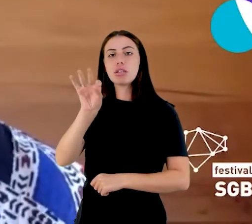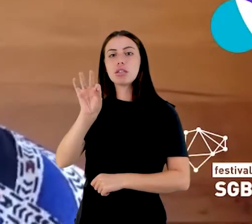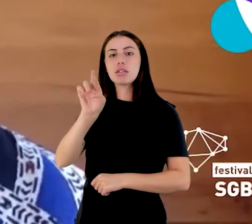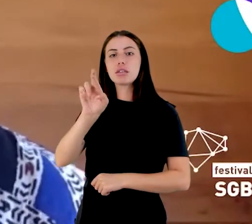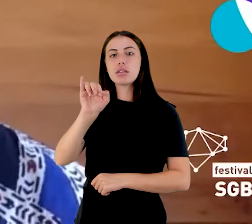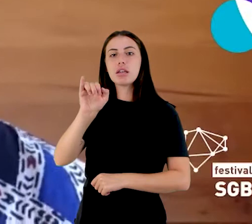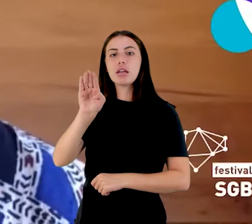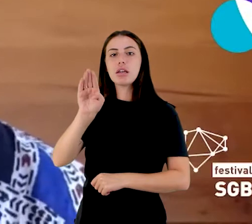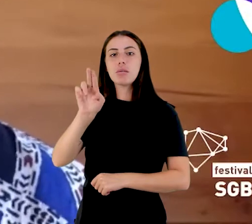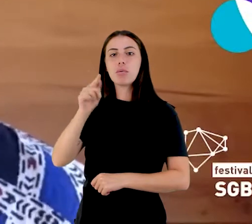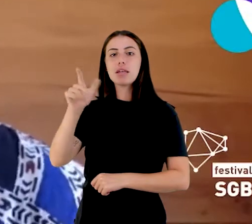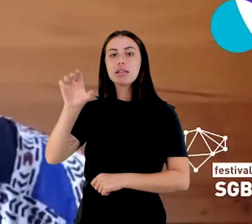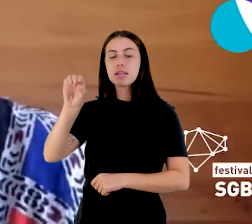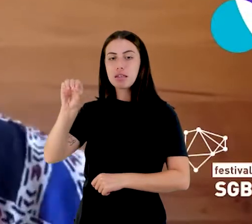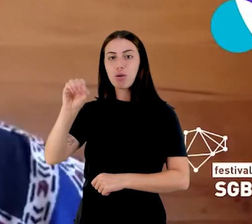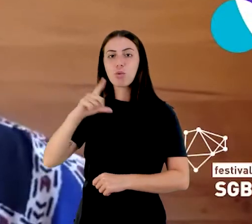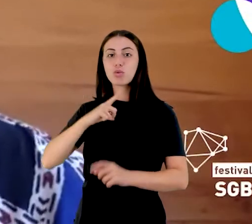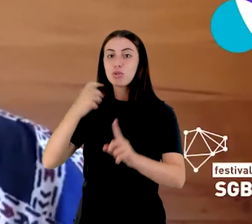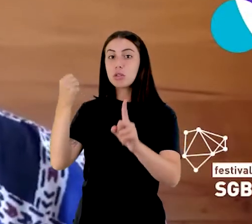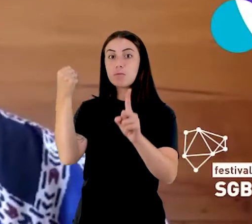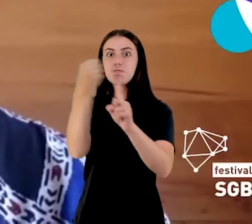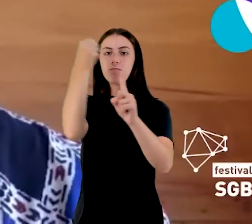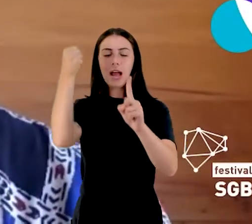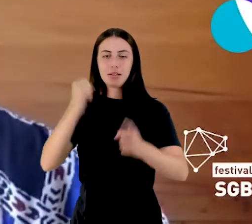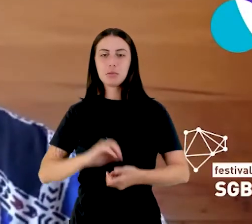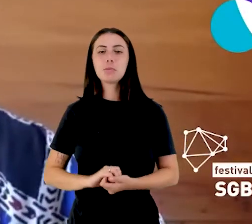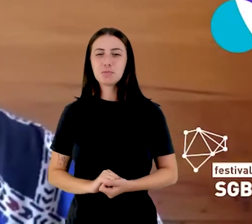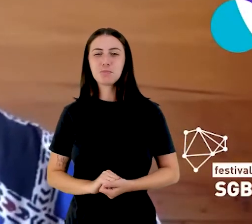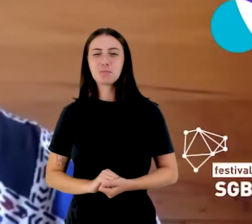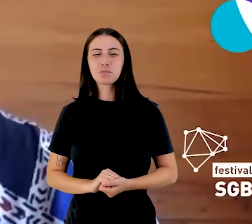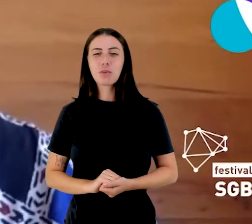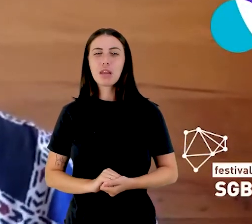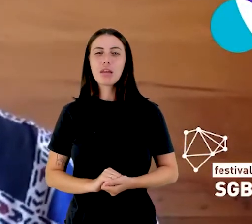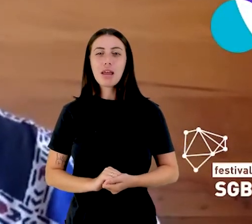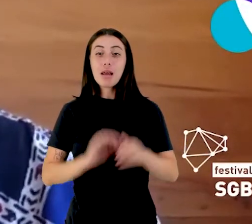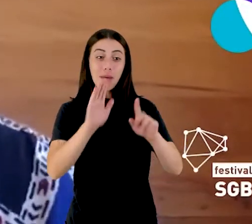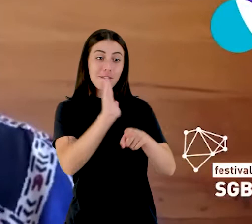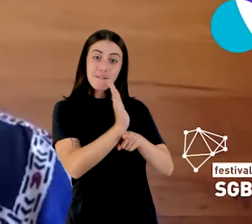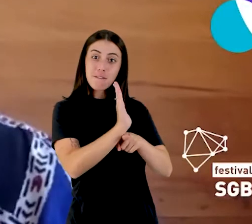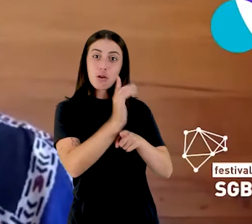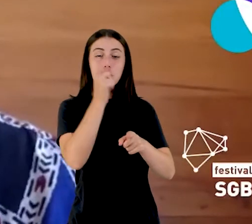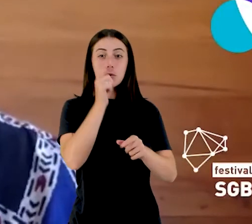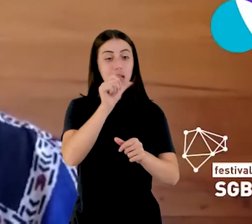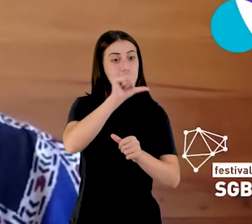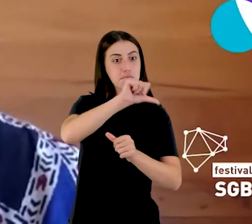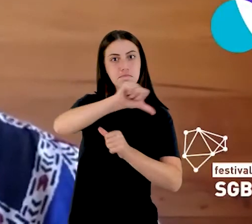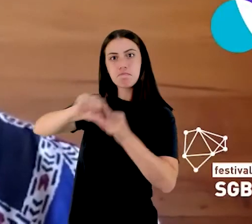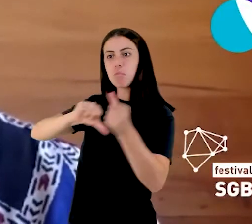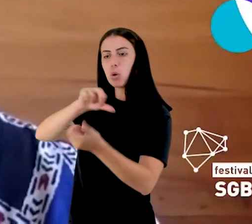peças audiovisuais, outros projetos. Mas quando a gente está falando sobre filmes que transformam a